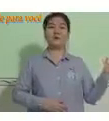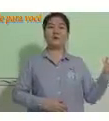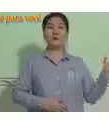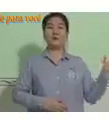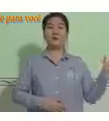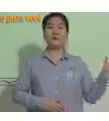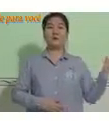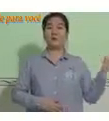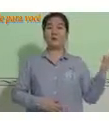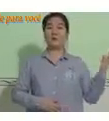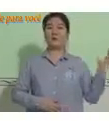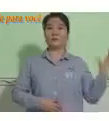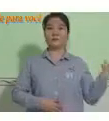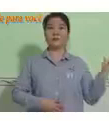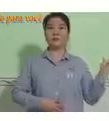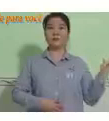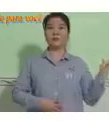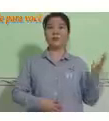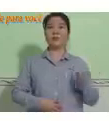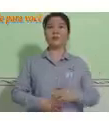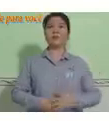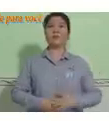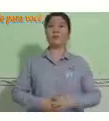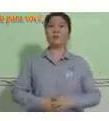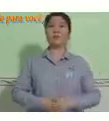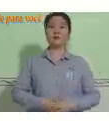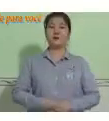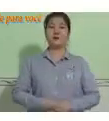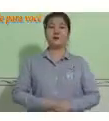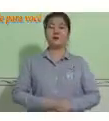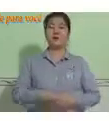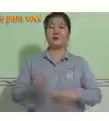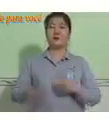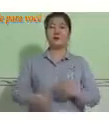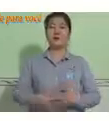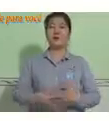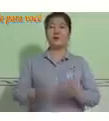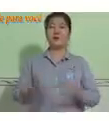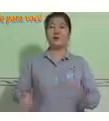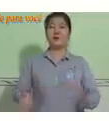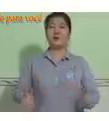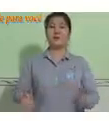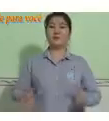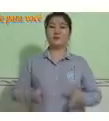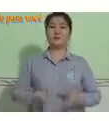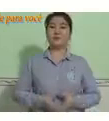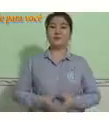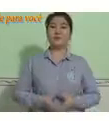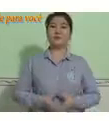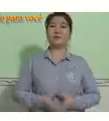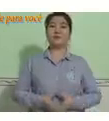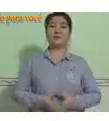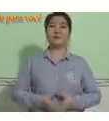TESTSUAMEMO acento agudo R e afasta o testar e avalie sua memória e concentração em poucos minutos, ponto, o testar rápido